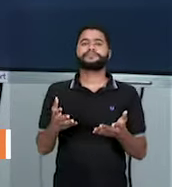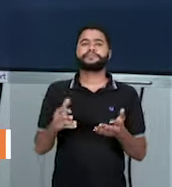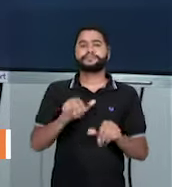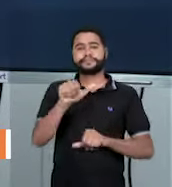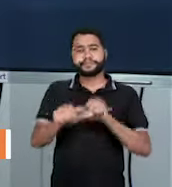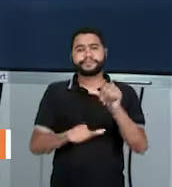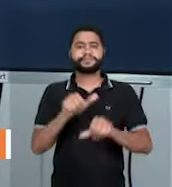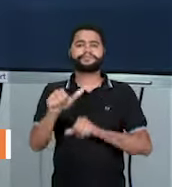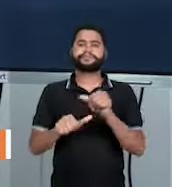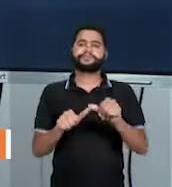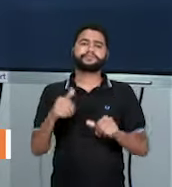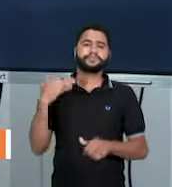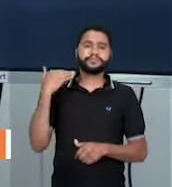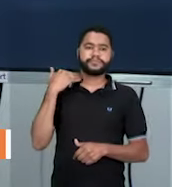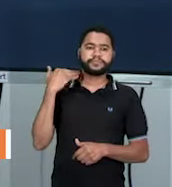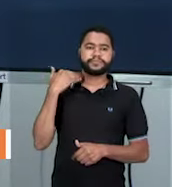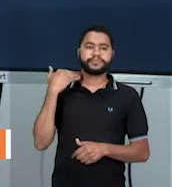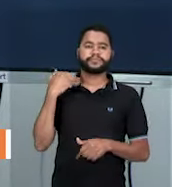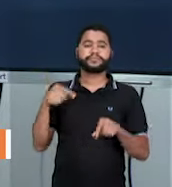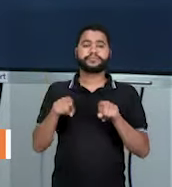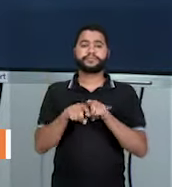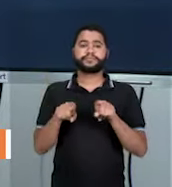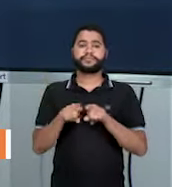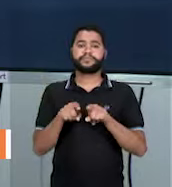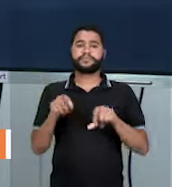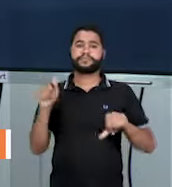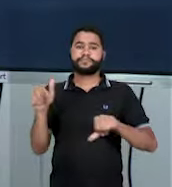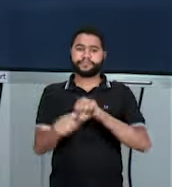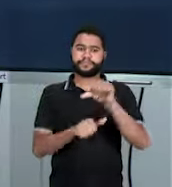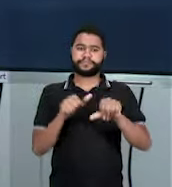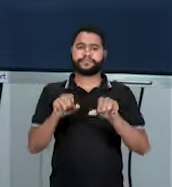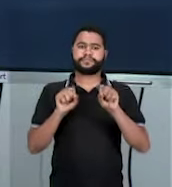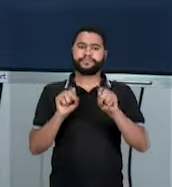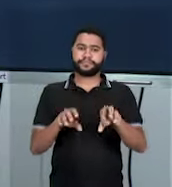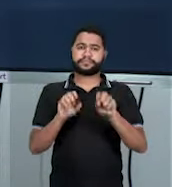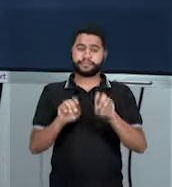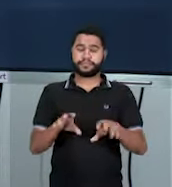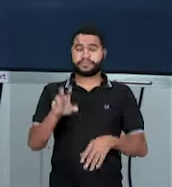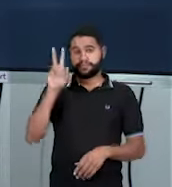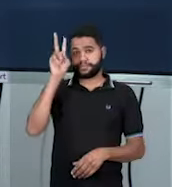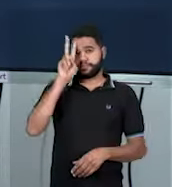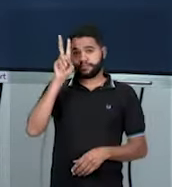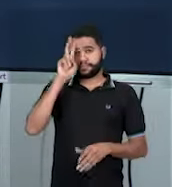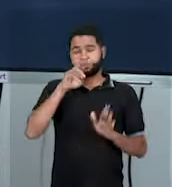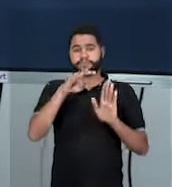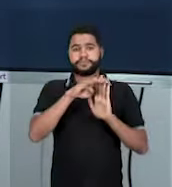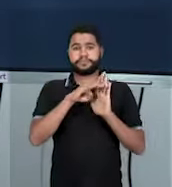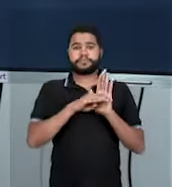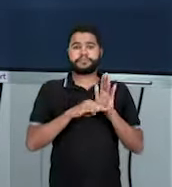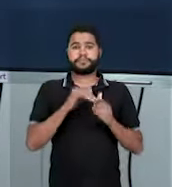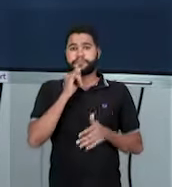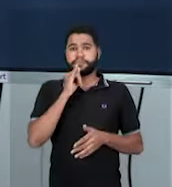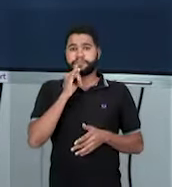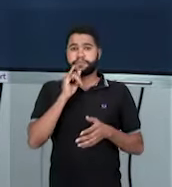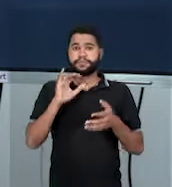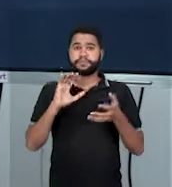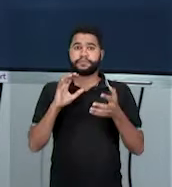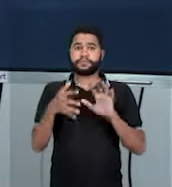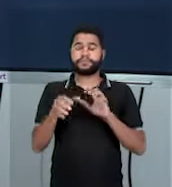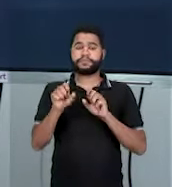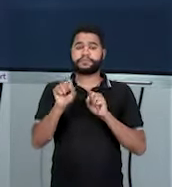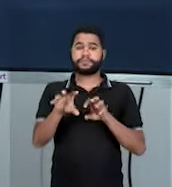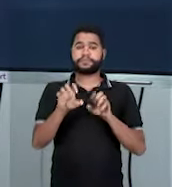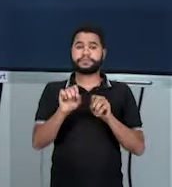sistema bancário, e a reforma educacional. Lembrando que, né, essa questão, por exemplo, de reforma